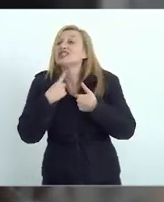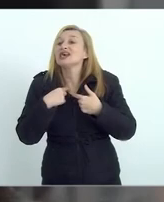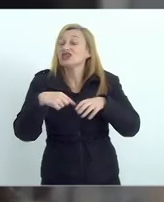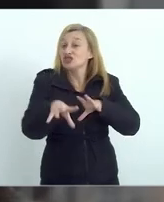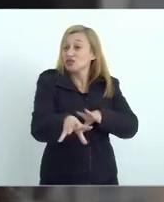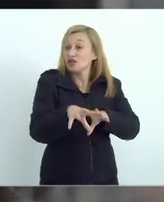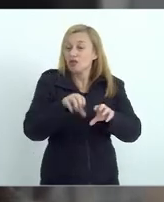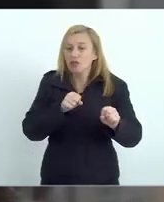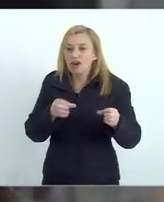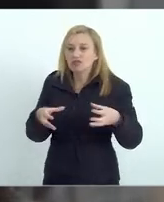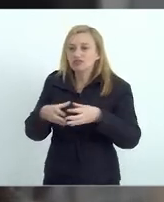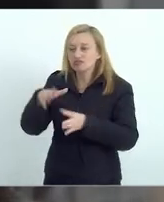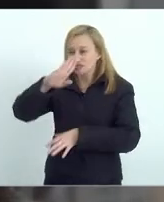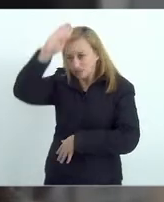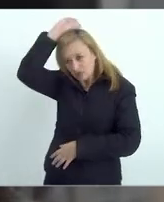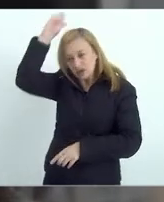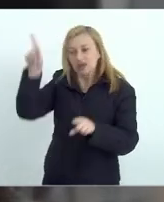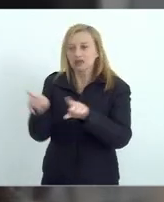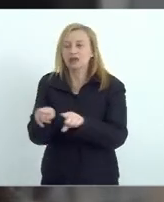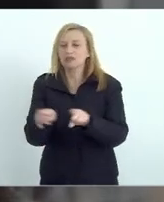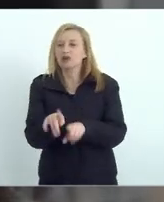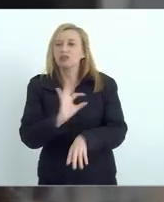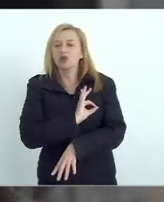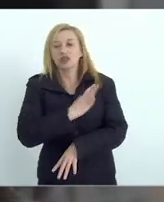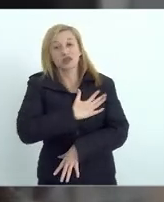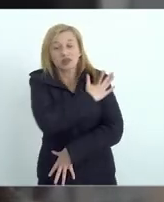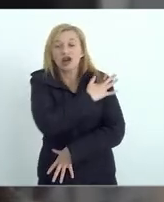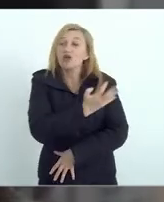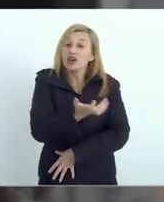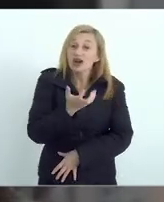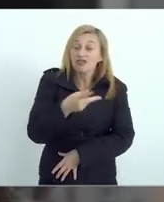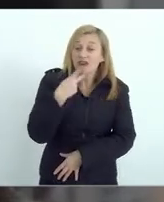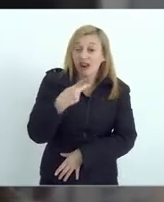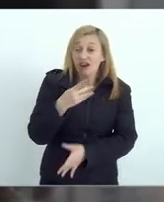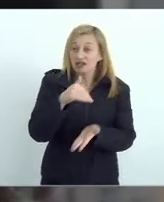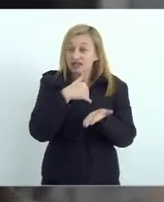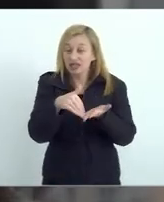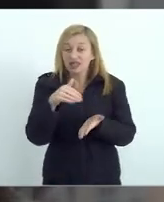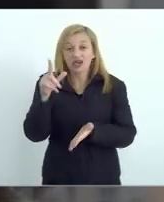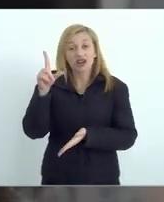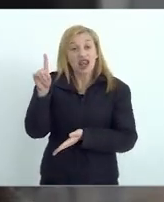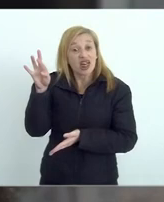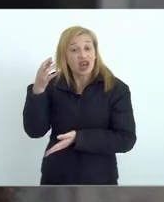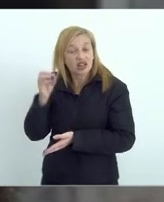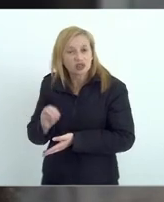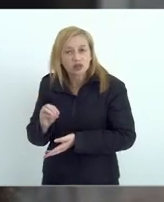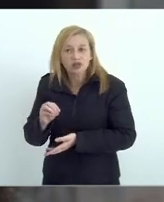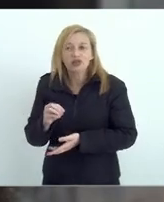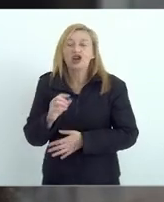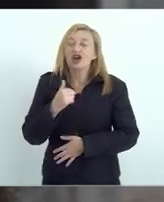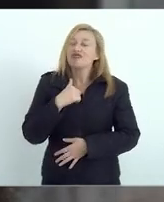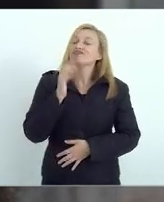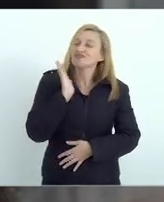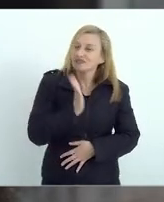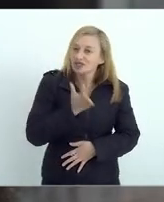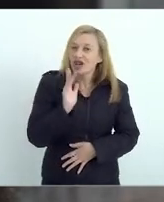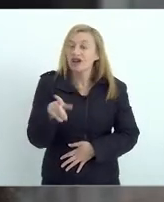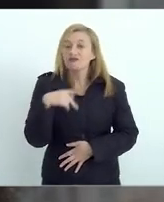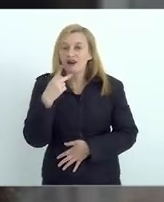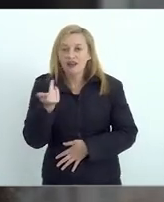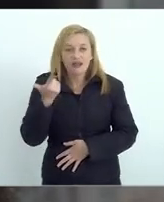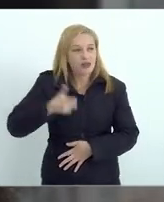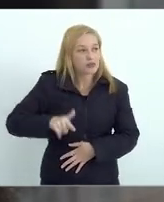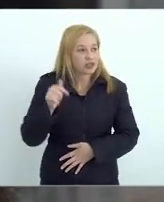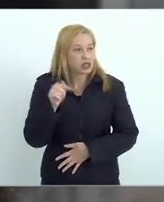do corpo de bombeiro da Polícia Militar quero dizer secretário Leandro que eu já disse e repito